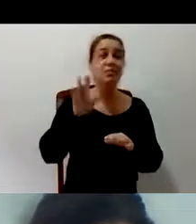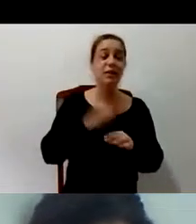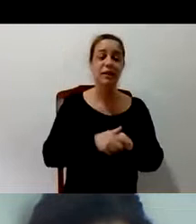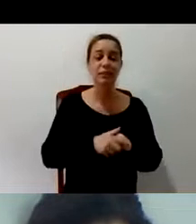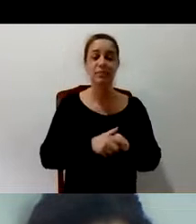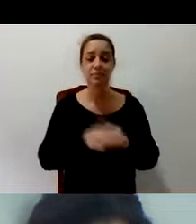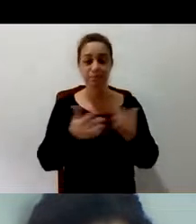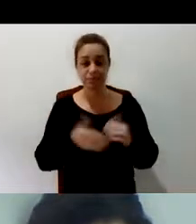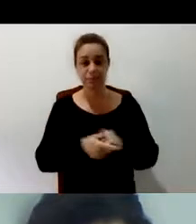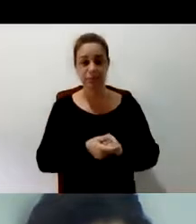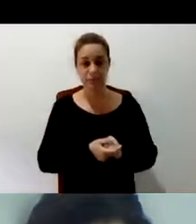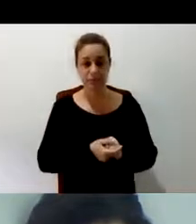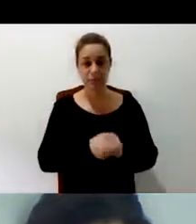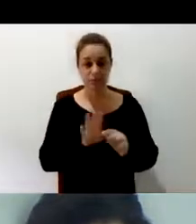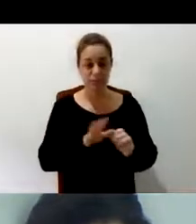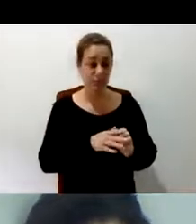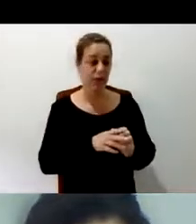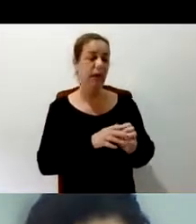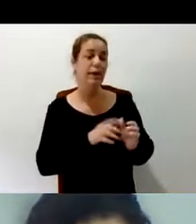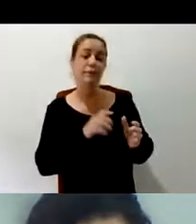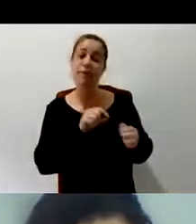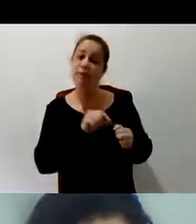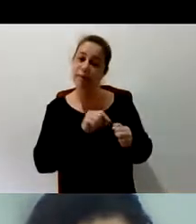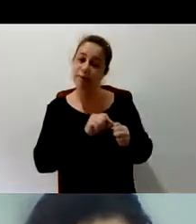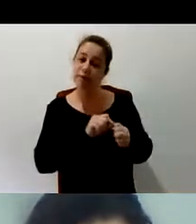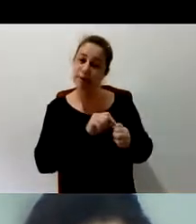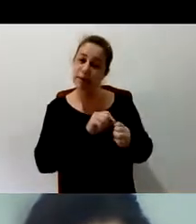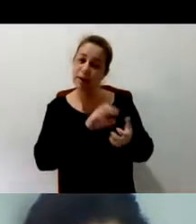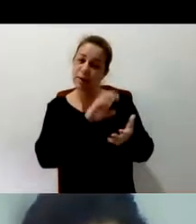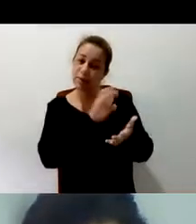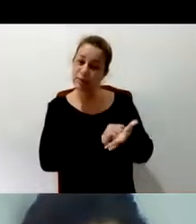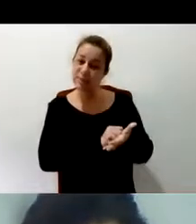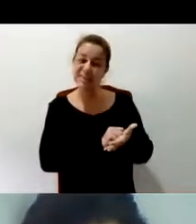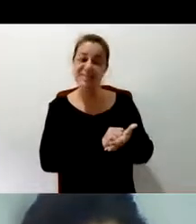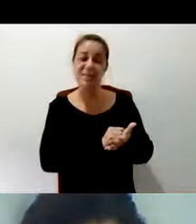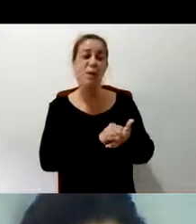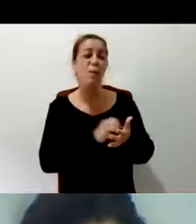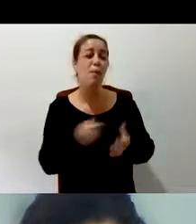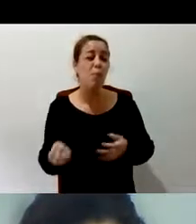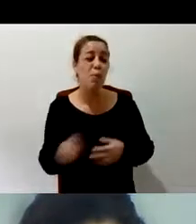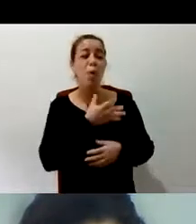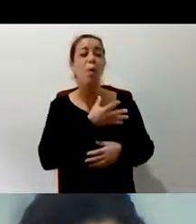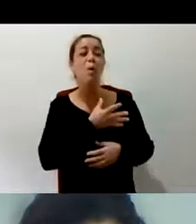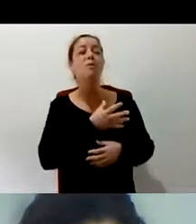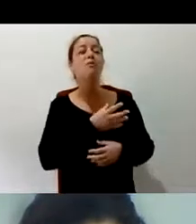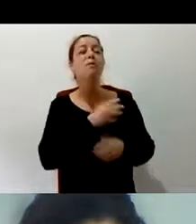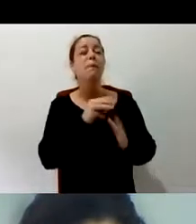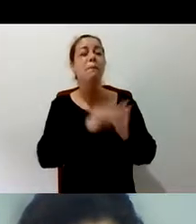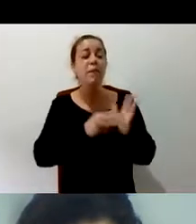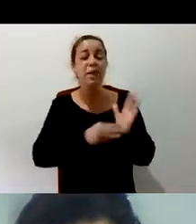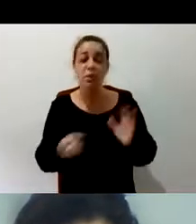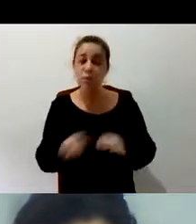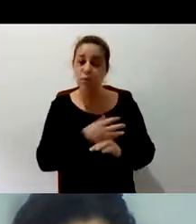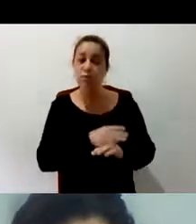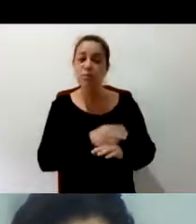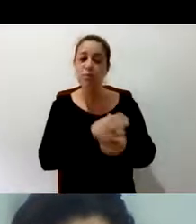bastante inovador, né, processo seletivo e, enfim, né, expectativa do ingresso, e aí vocês começaram a fazer o trabalho